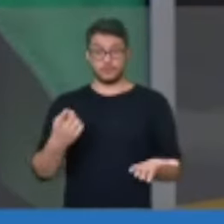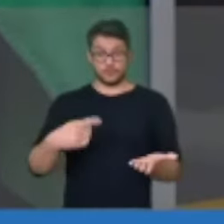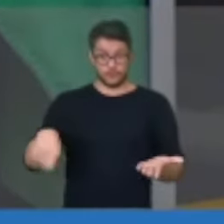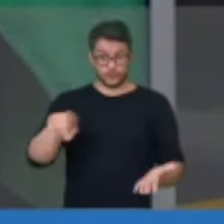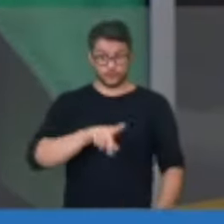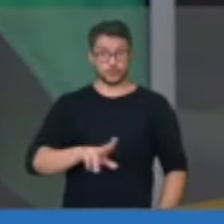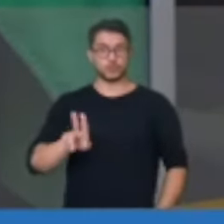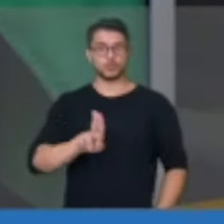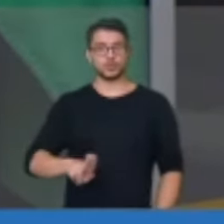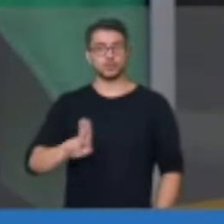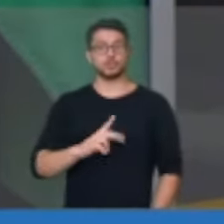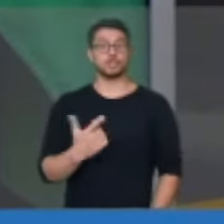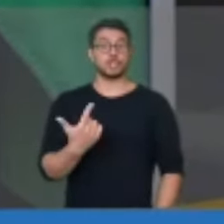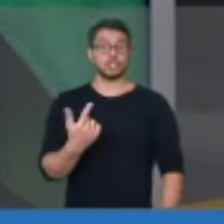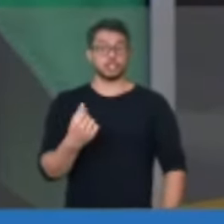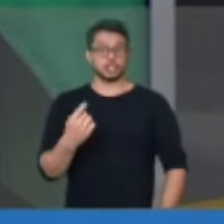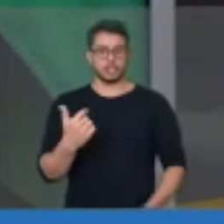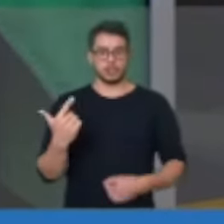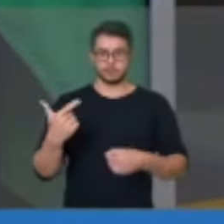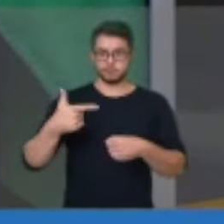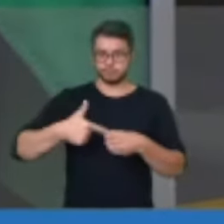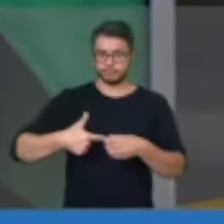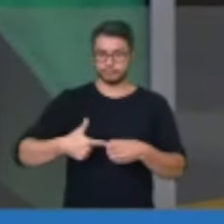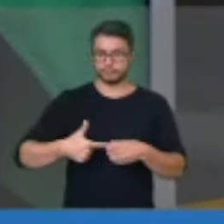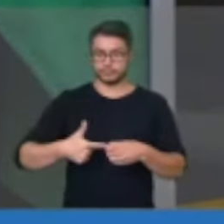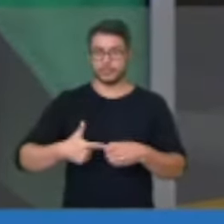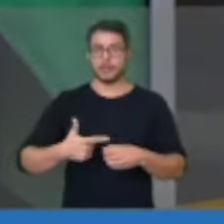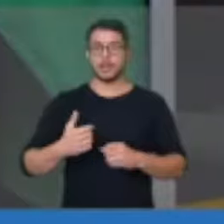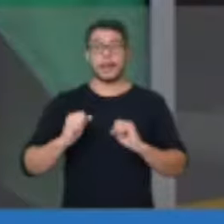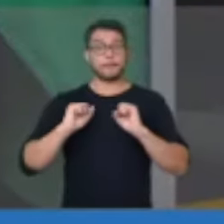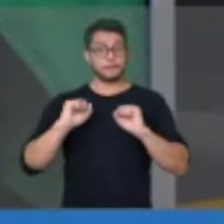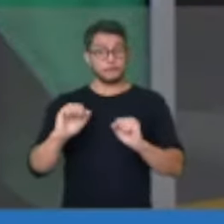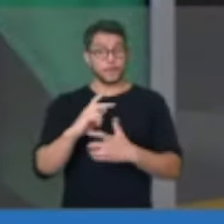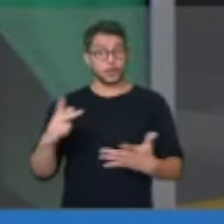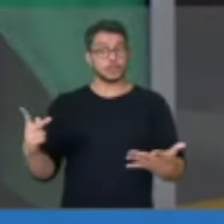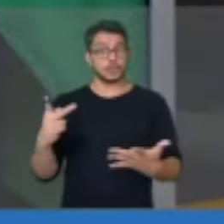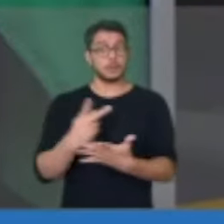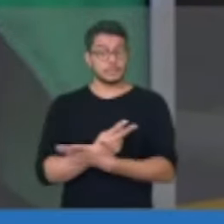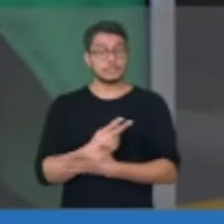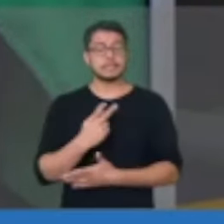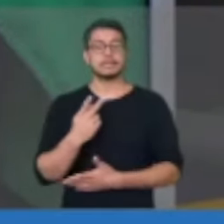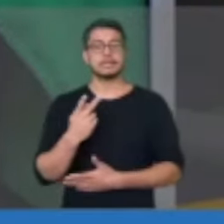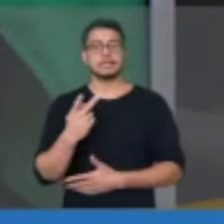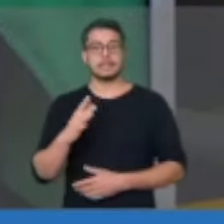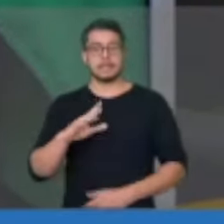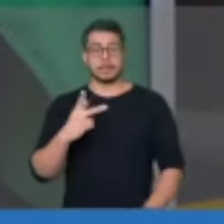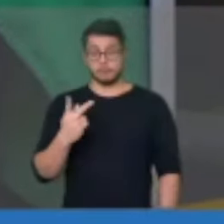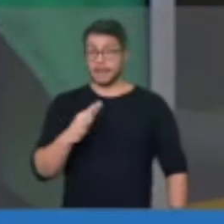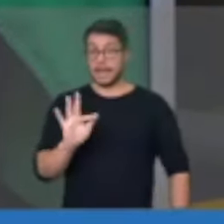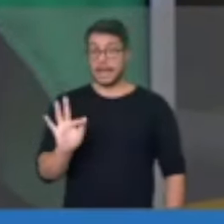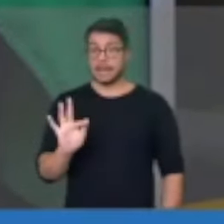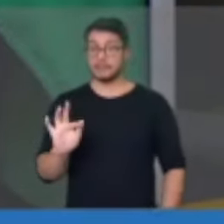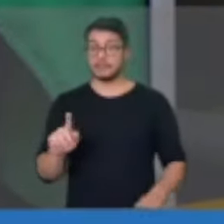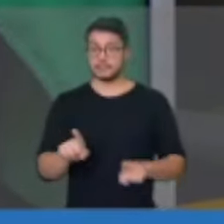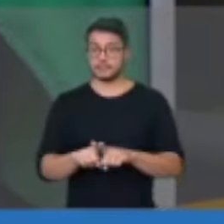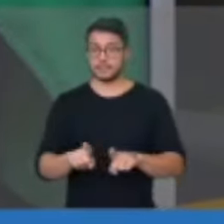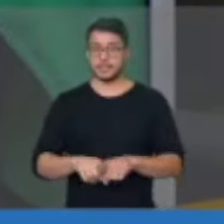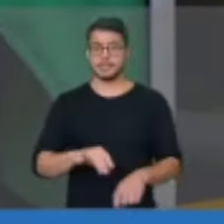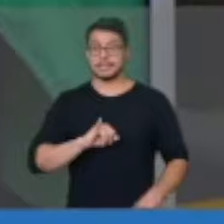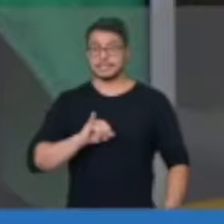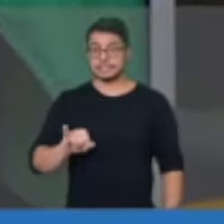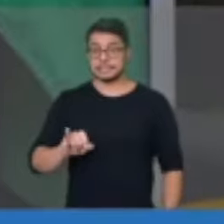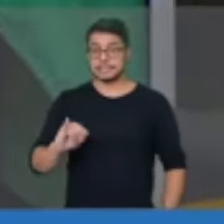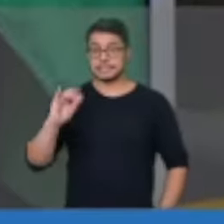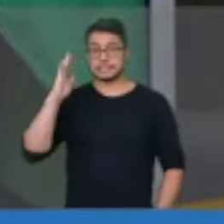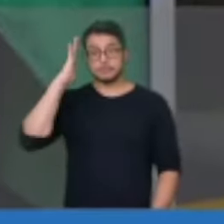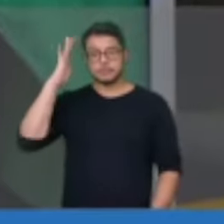para encher o tanque de gasolina do seu carro, você pode receber a Polícia Federal na sua casa agora. Se você cogitar a hipótese de enviar emenda para uma associação,